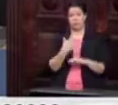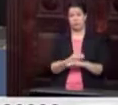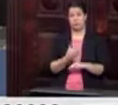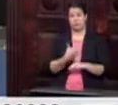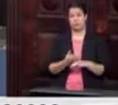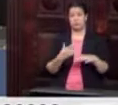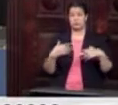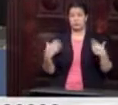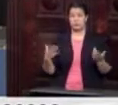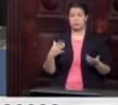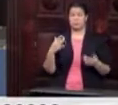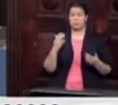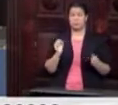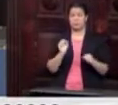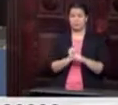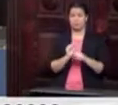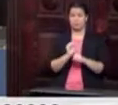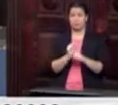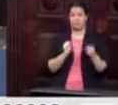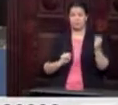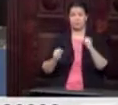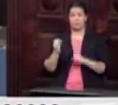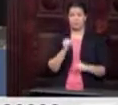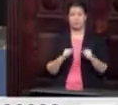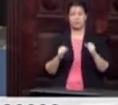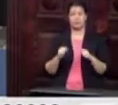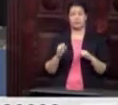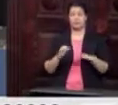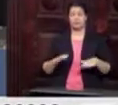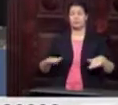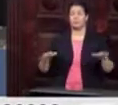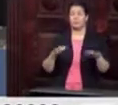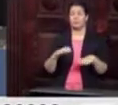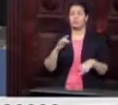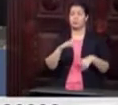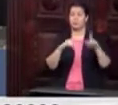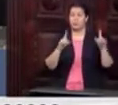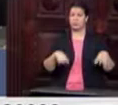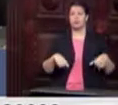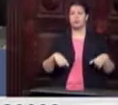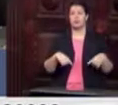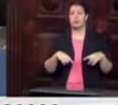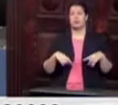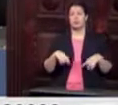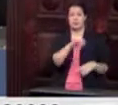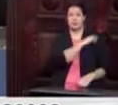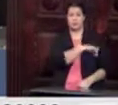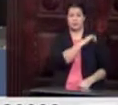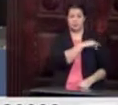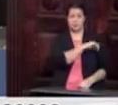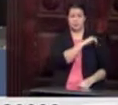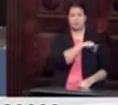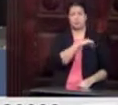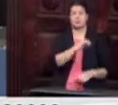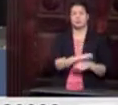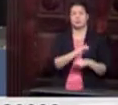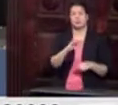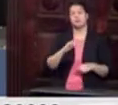uma expectativa no corpo de funcionários do Estado do Rio de Janeiro. Se foi